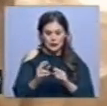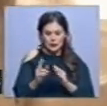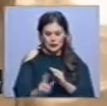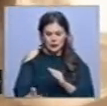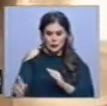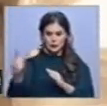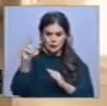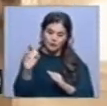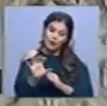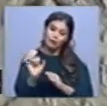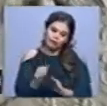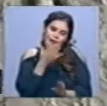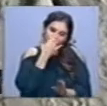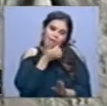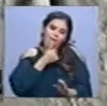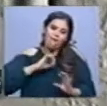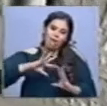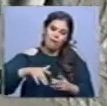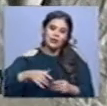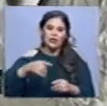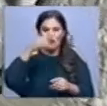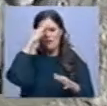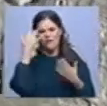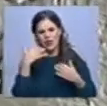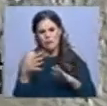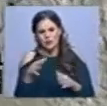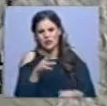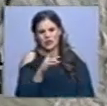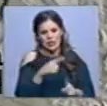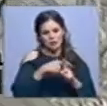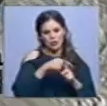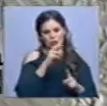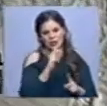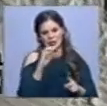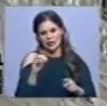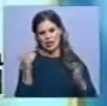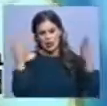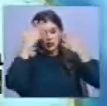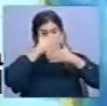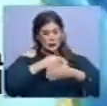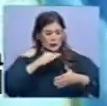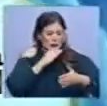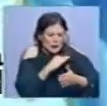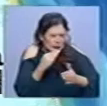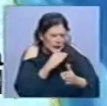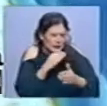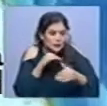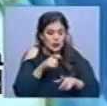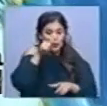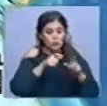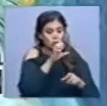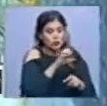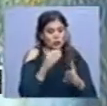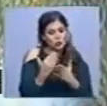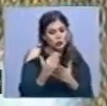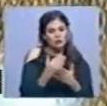uma maneira de dizer em Marte. No verão chega por volta dos 30 graus, enfim, a noite é extremamente fria, mas os cientistas sempre acharam que era